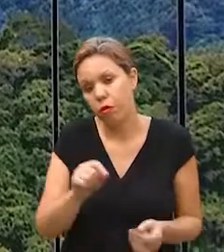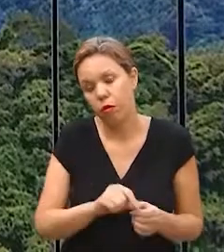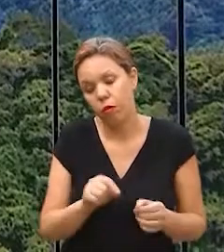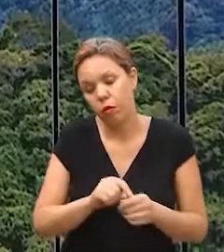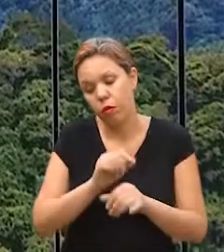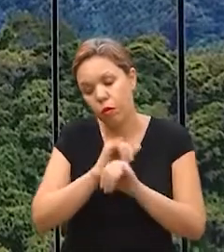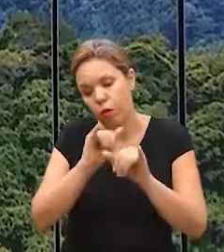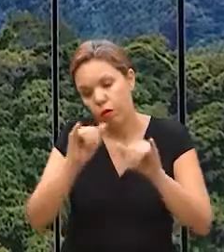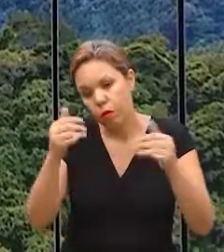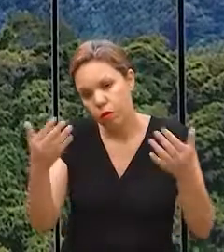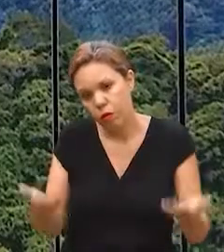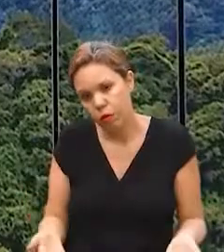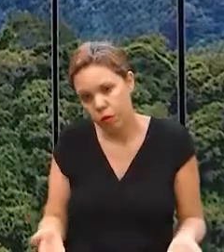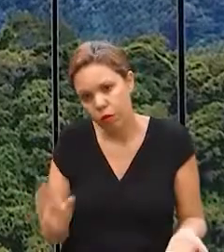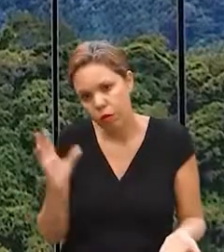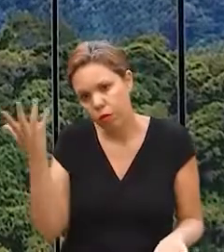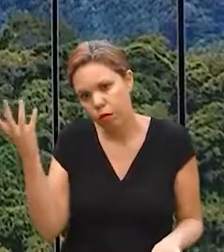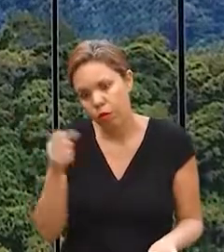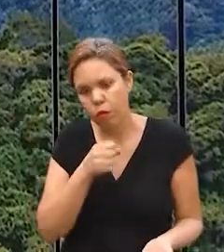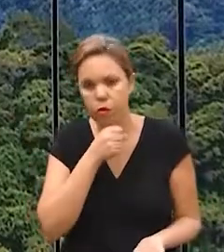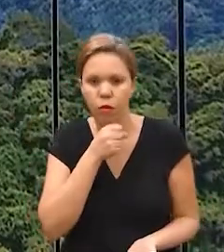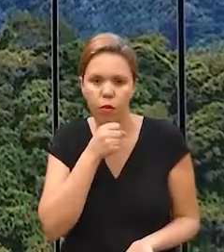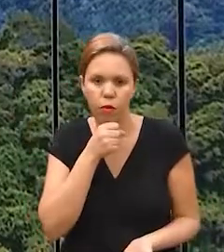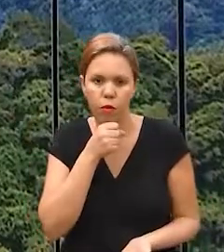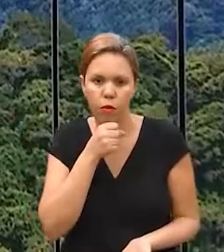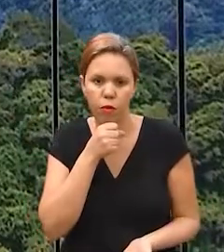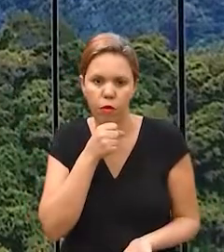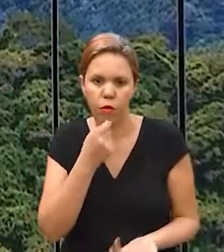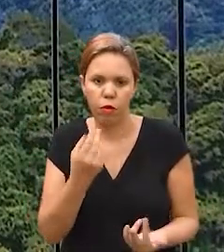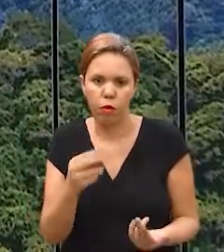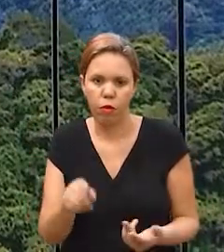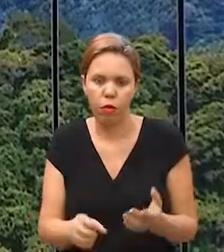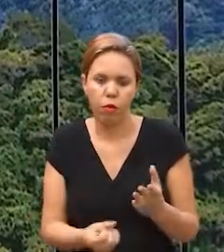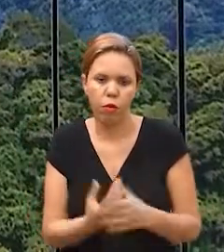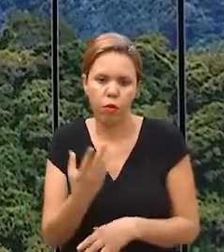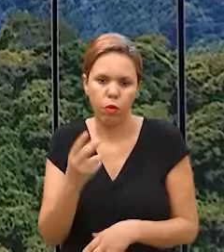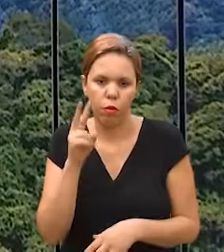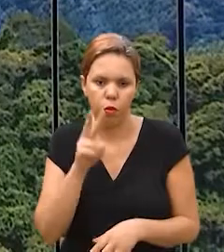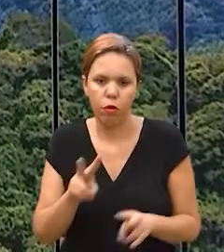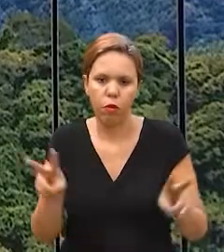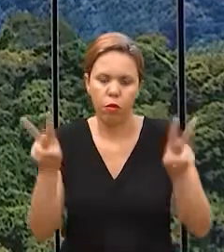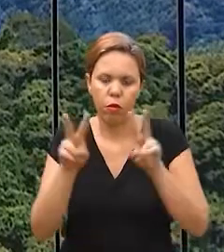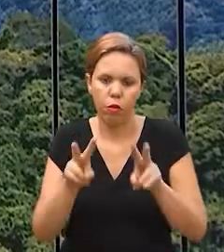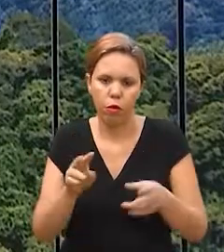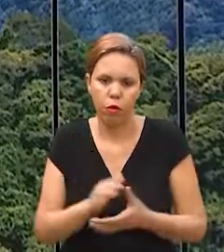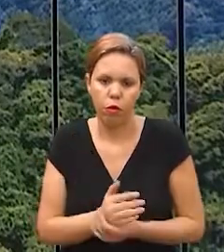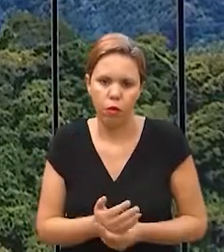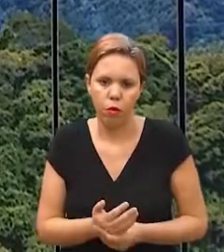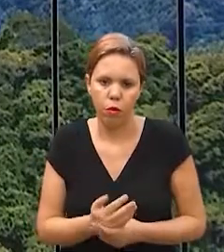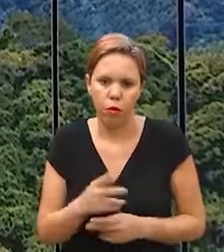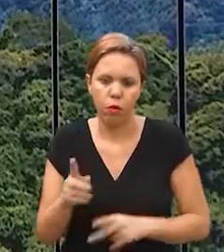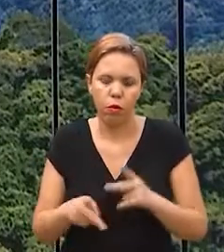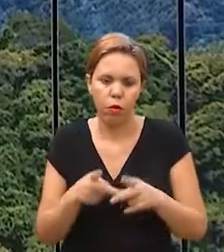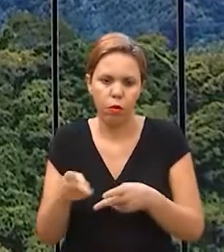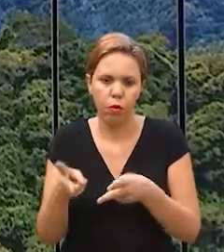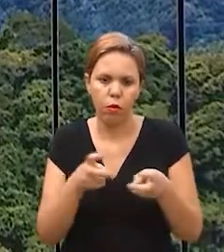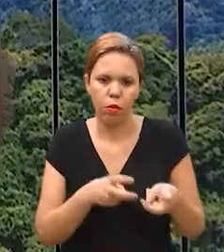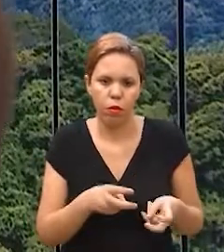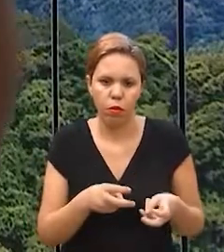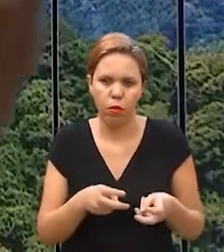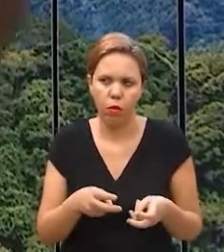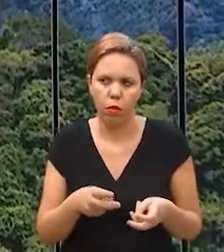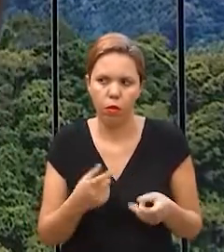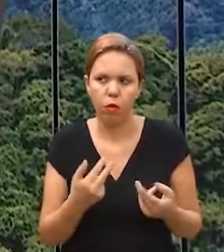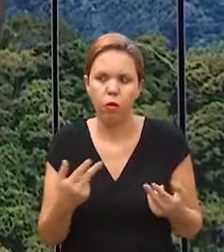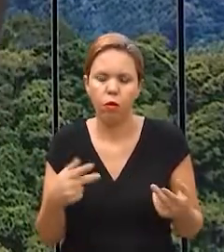quando acontece uma reportagem como essa que nós acabamos de visualizar, aí as pessoas percebem, falam, peraí, tem alguém na minha